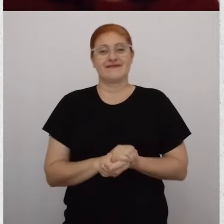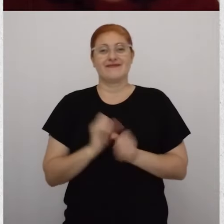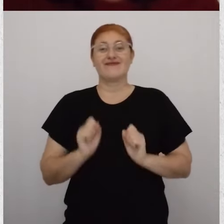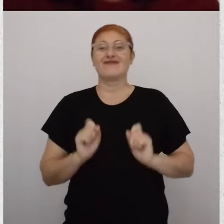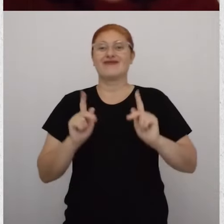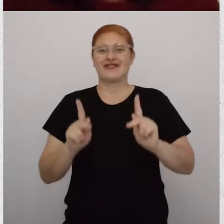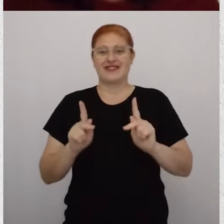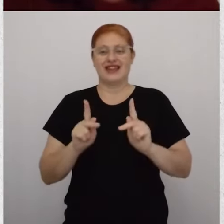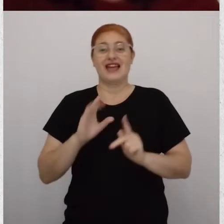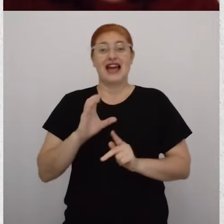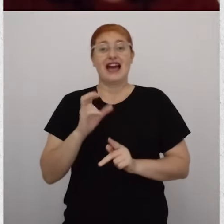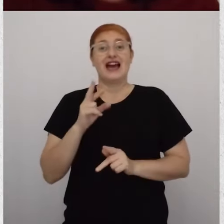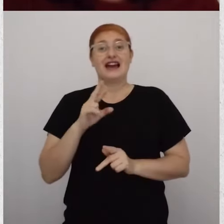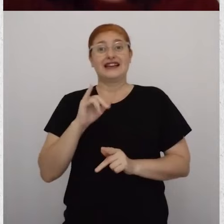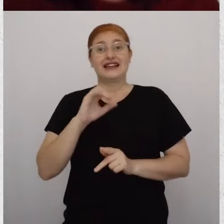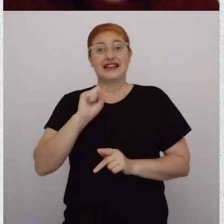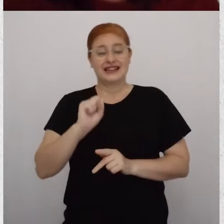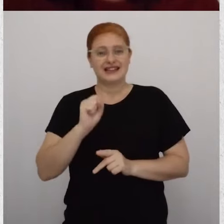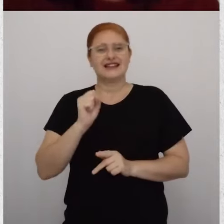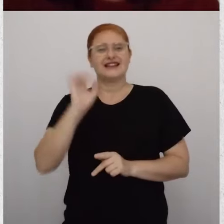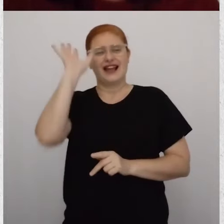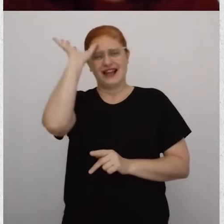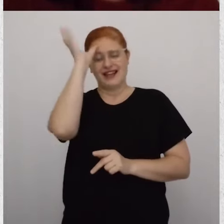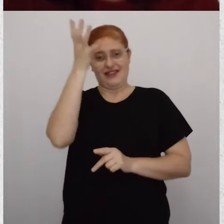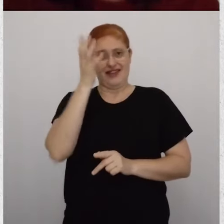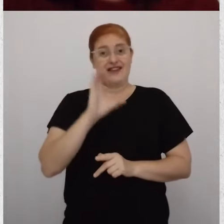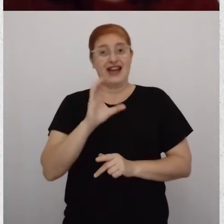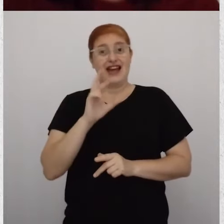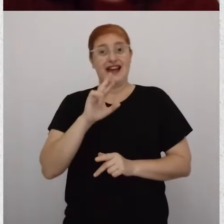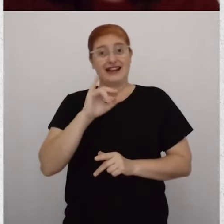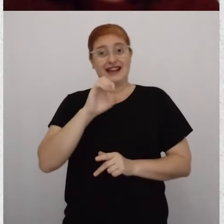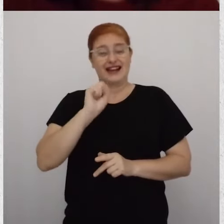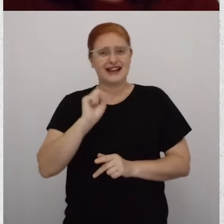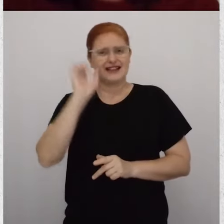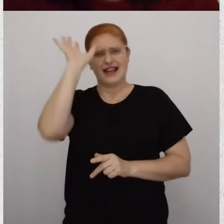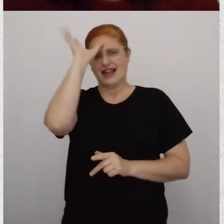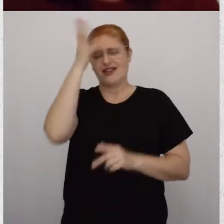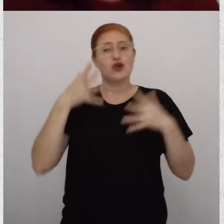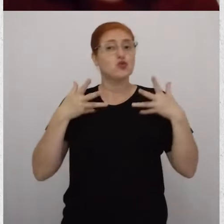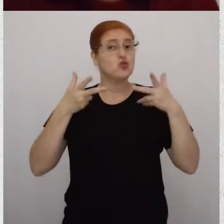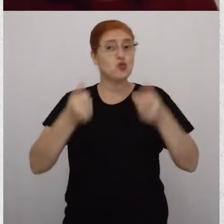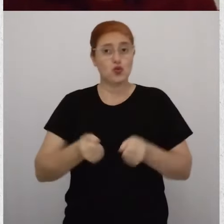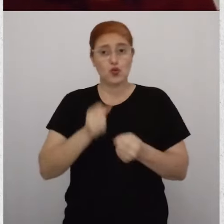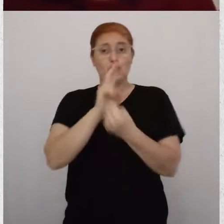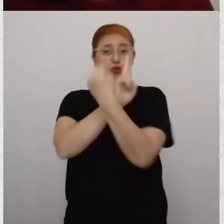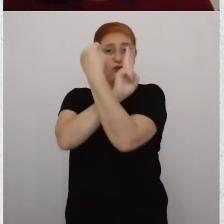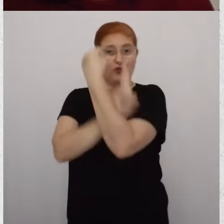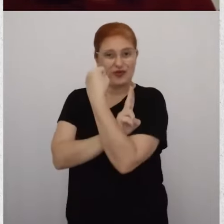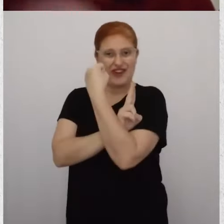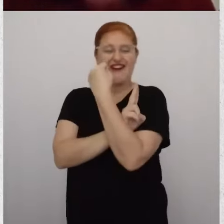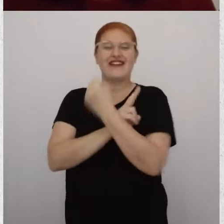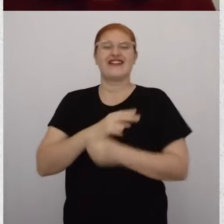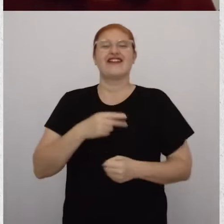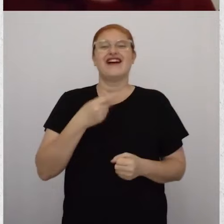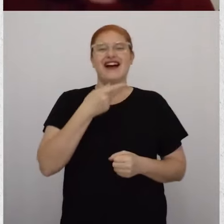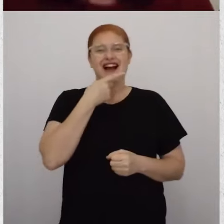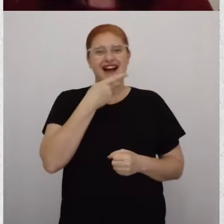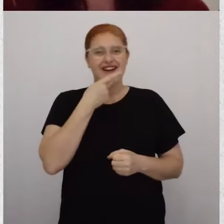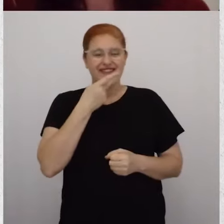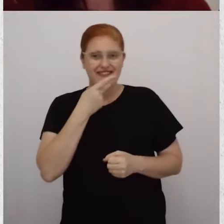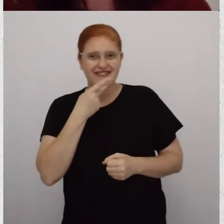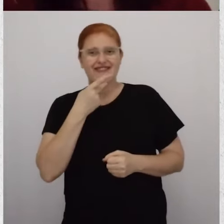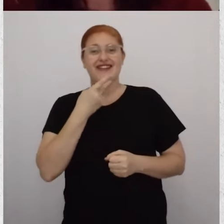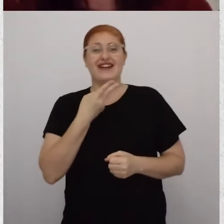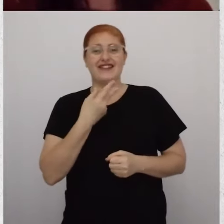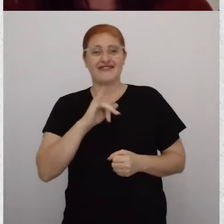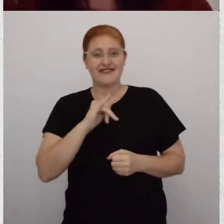Pronto. A Cris vai resolver. Cris Lima é uma pessoa que resolve tudo aqui na Universidade Livre Feminista. Então, ela disse que vai mandar um link